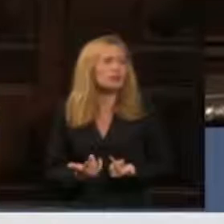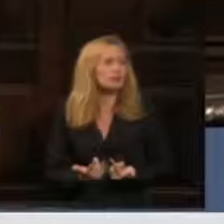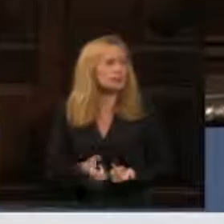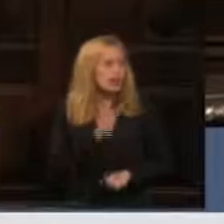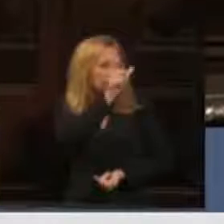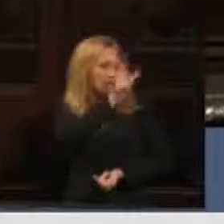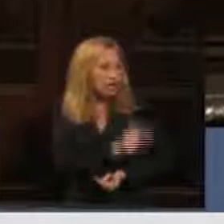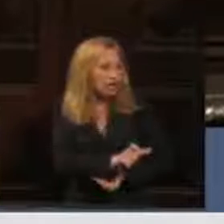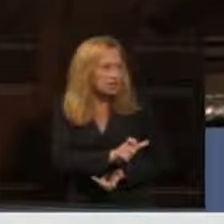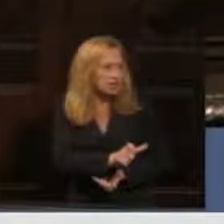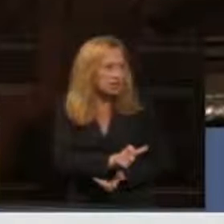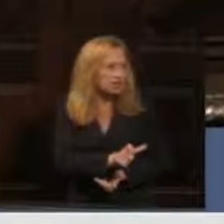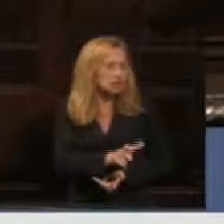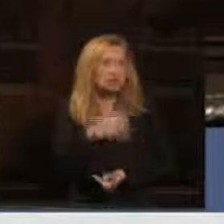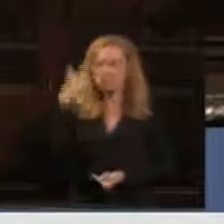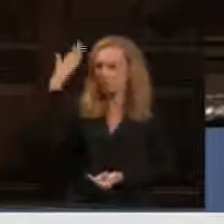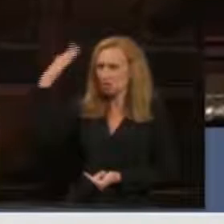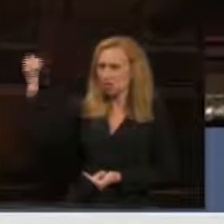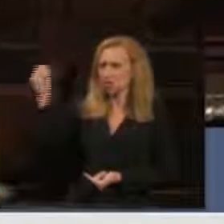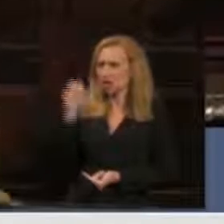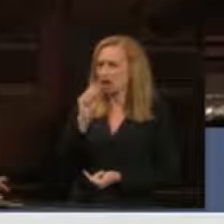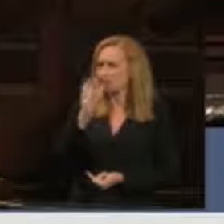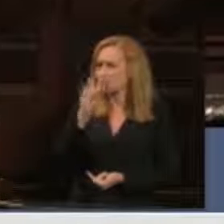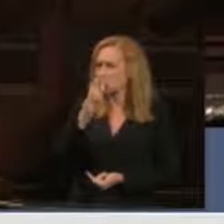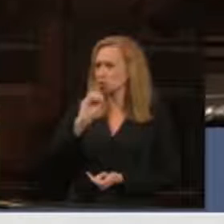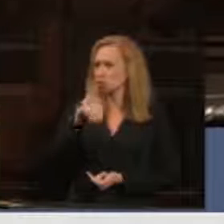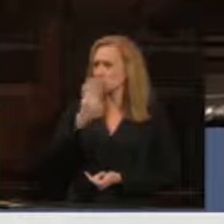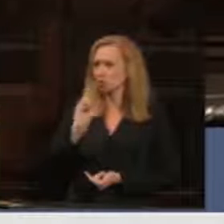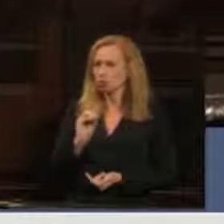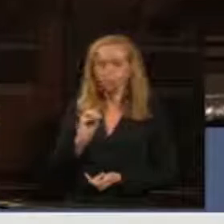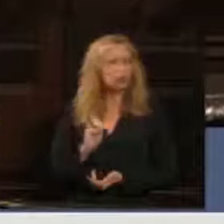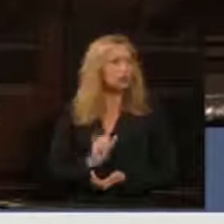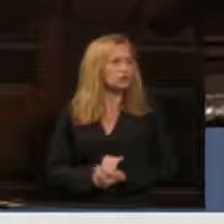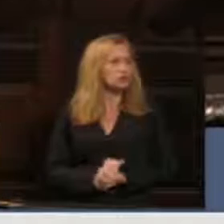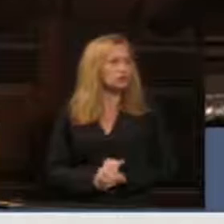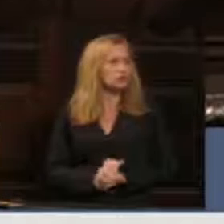brilhante astrônomo e físico Marcelo Gleisi. Muito obrigado, senhor presidente.